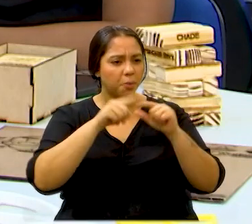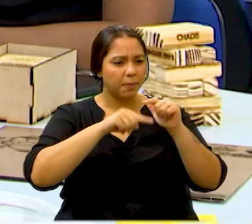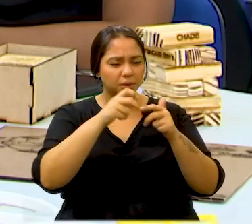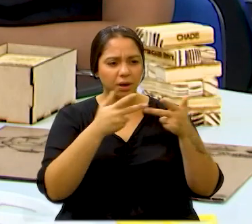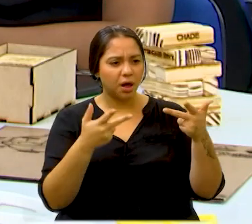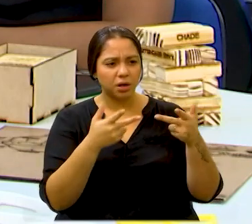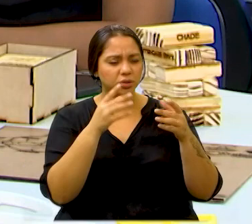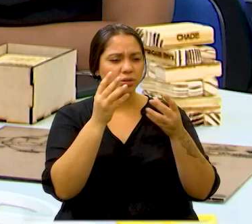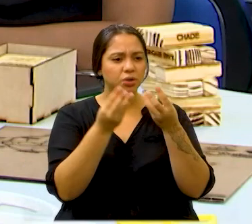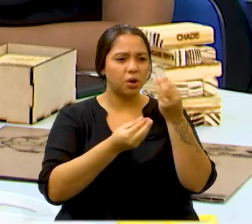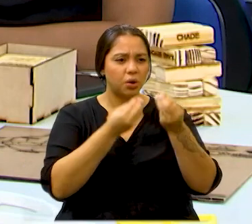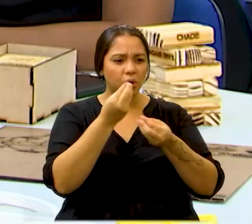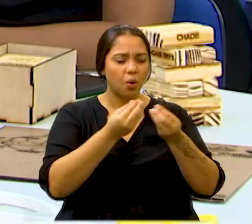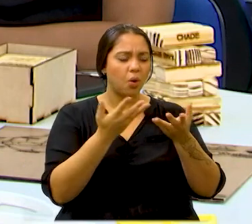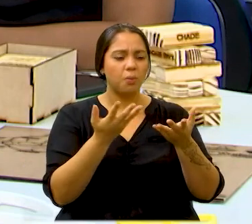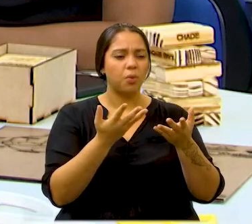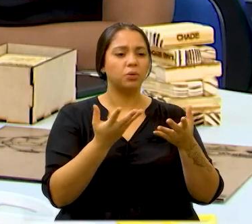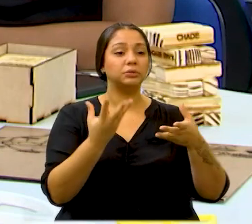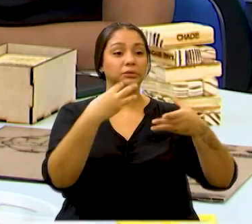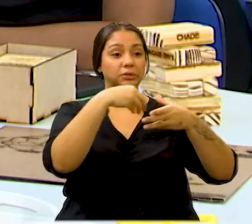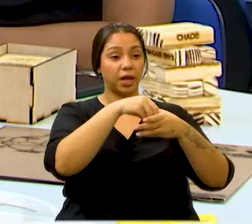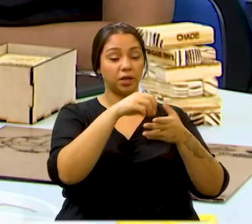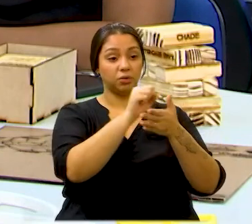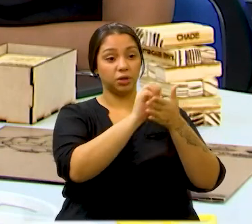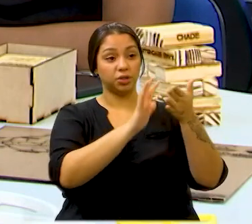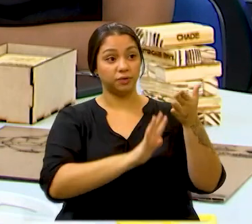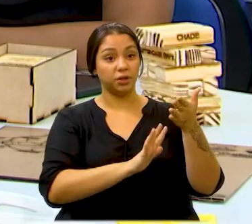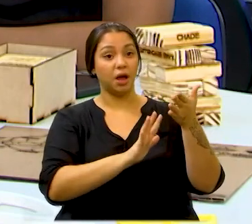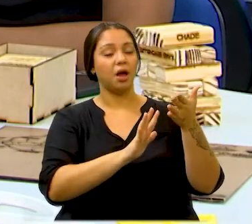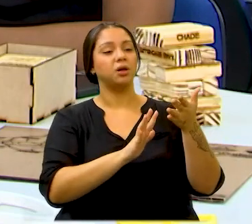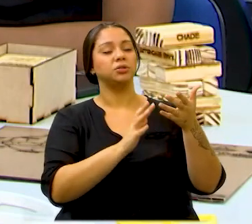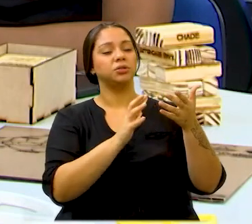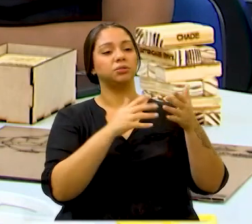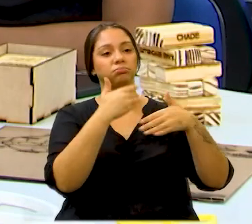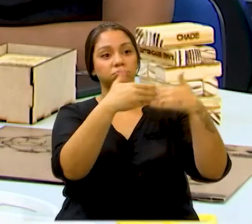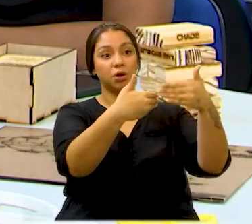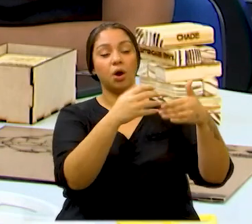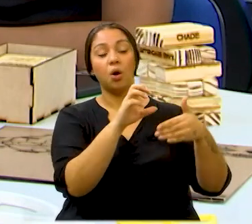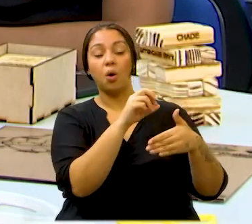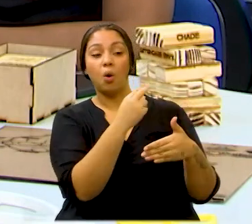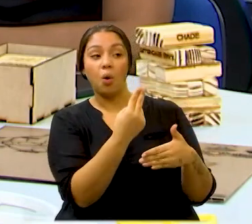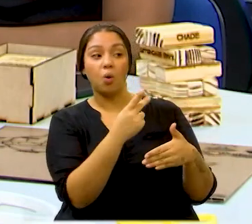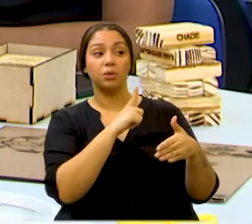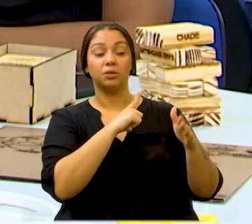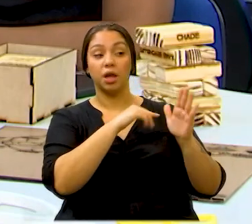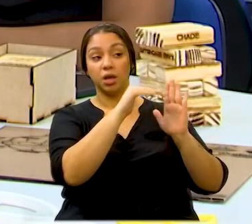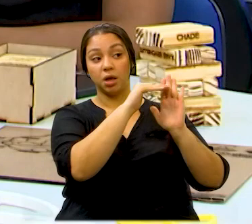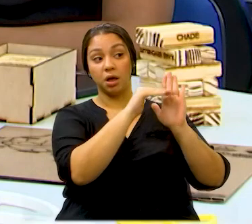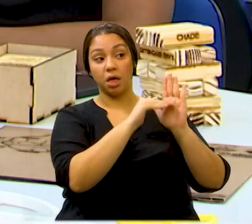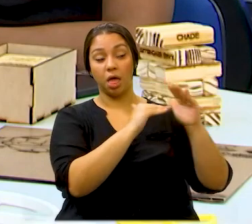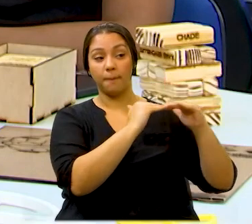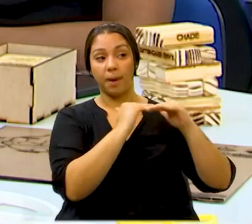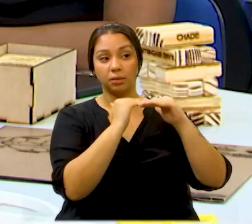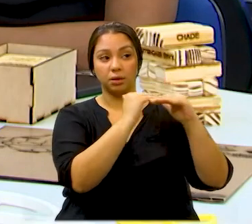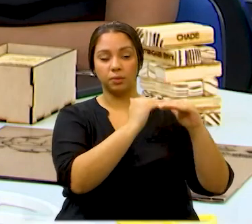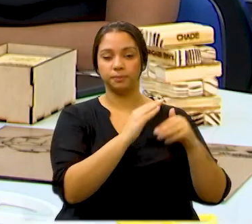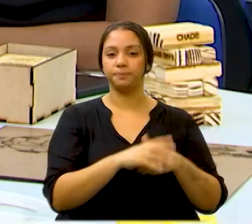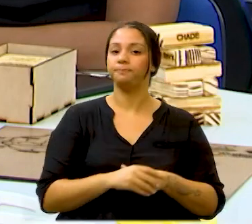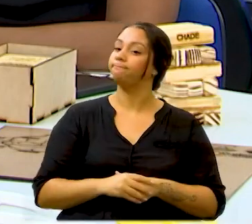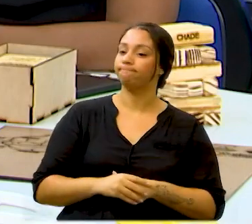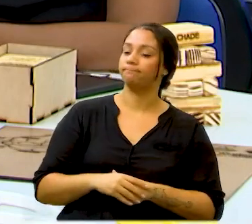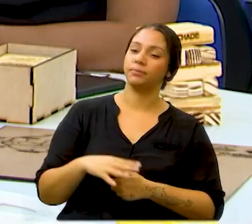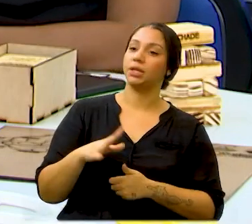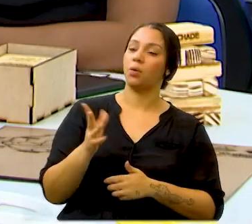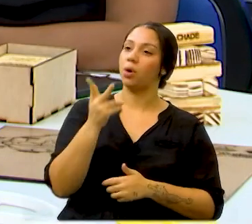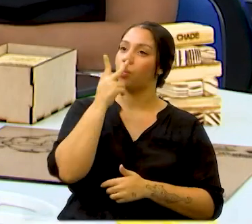como que isso vai fazer parte também, não é, das atividades que serão desenvolvidas, ou vai ser mais ou menos um padrão? Não, eu